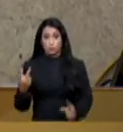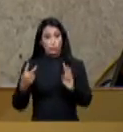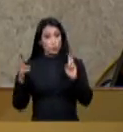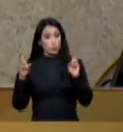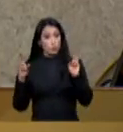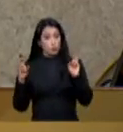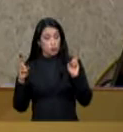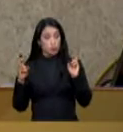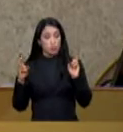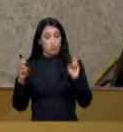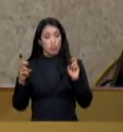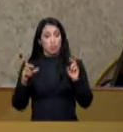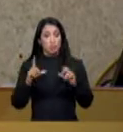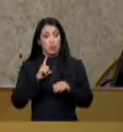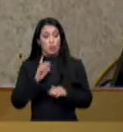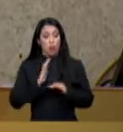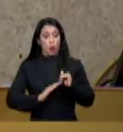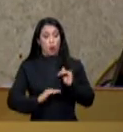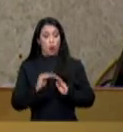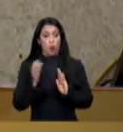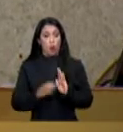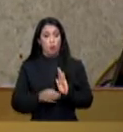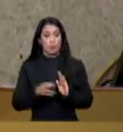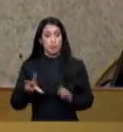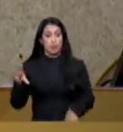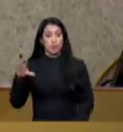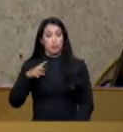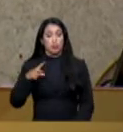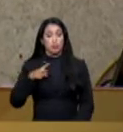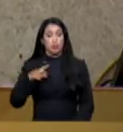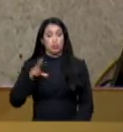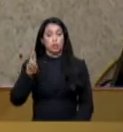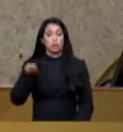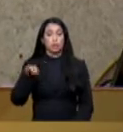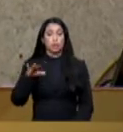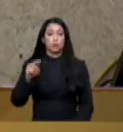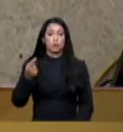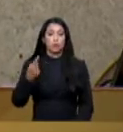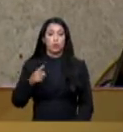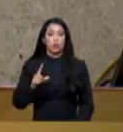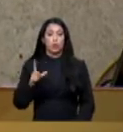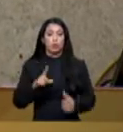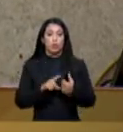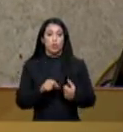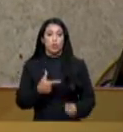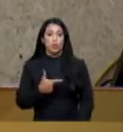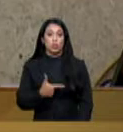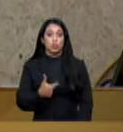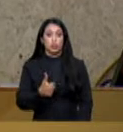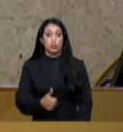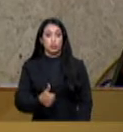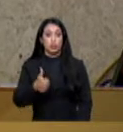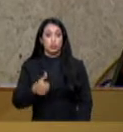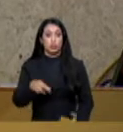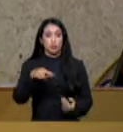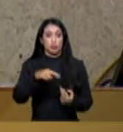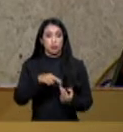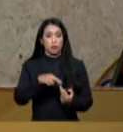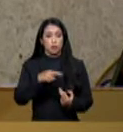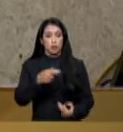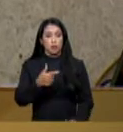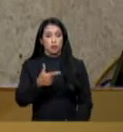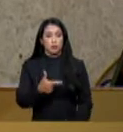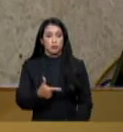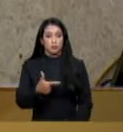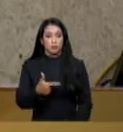matérias correspondem à competência privativa da União nos termos do artigo 21, inciso